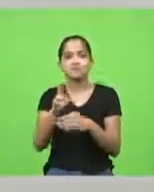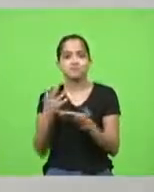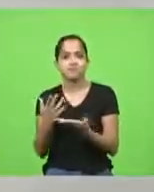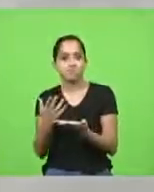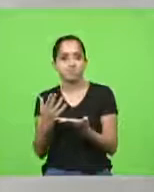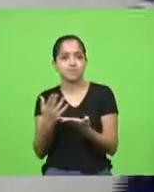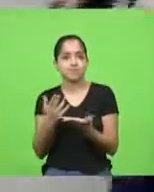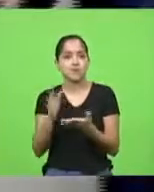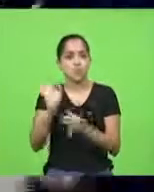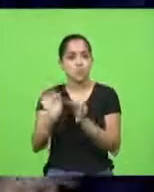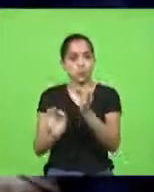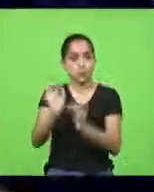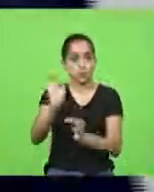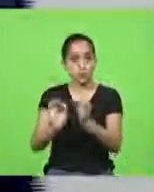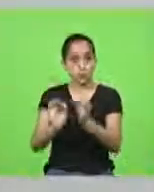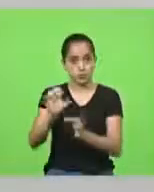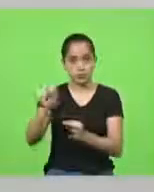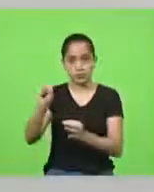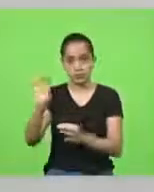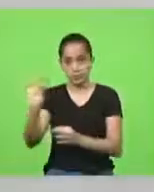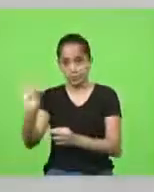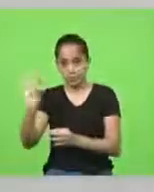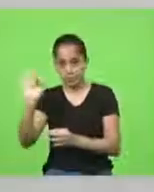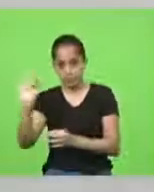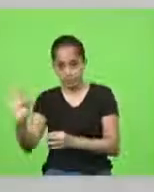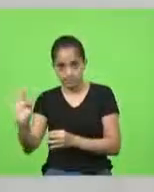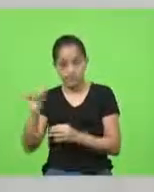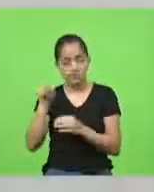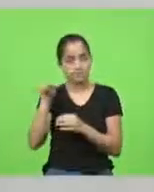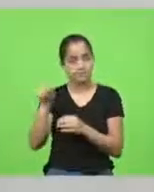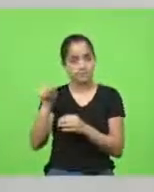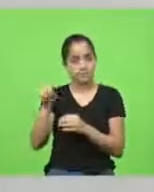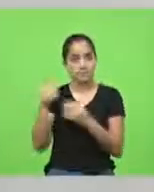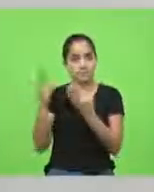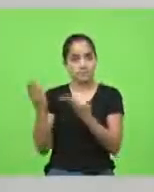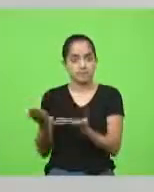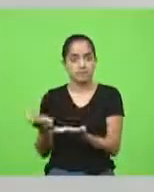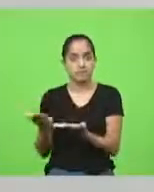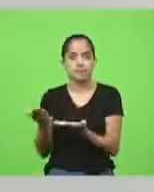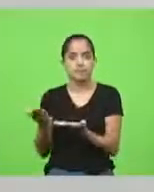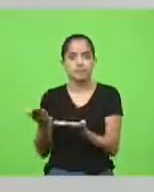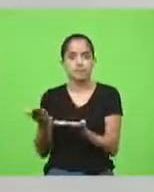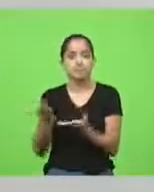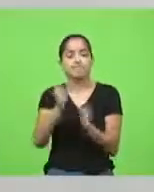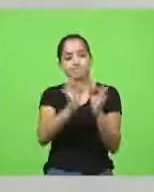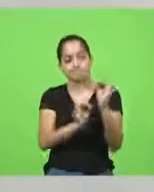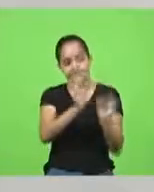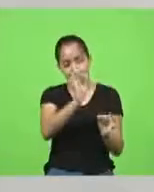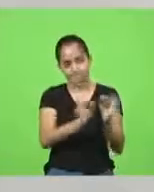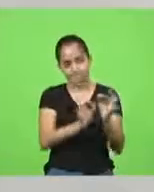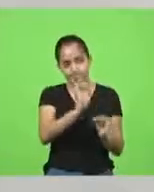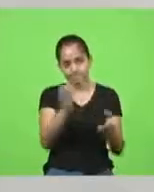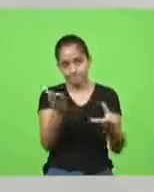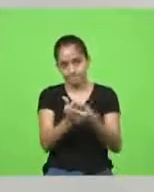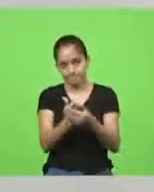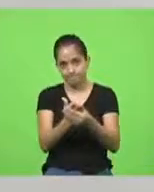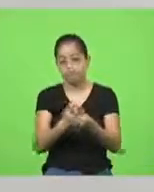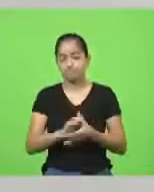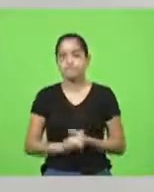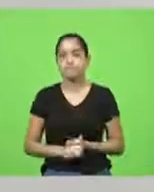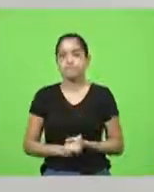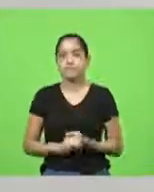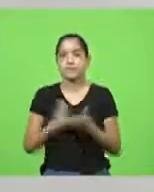os juízes do Supremo Tribunal Federal para julgarem os seus processos. Essa é